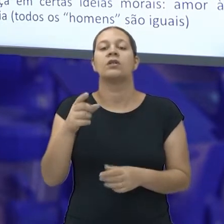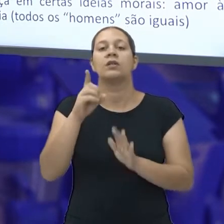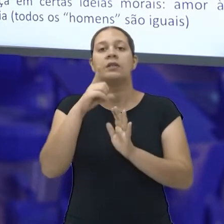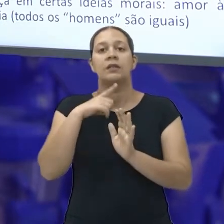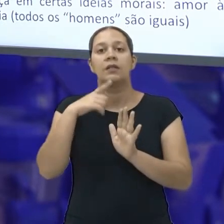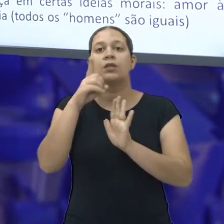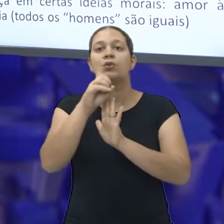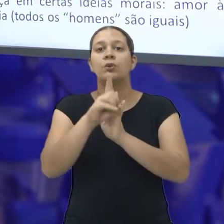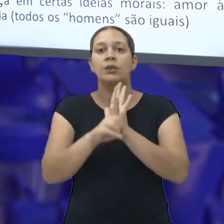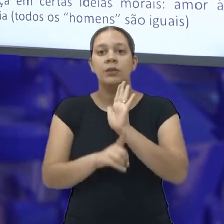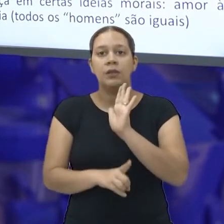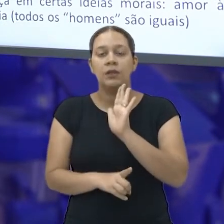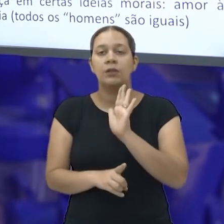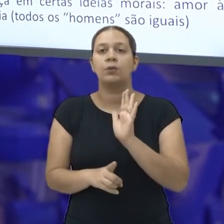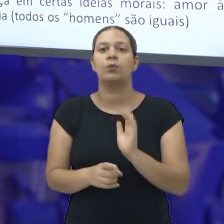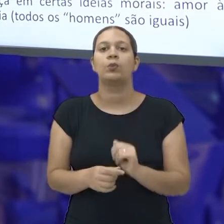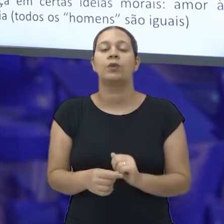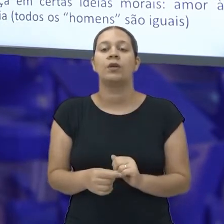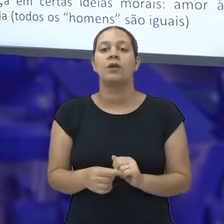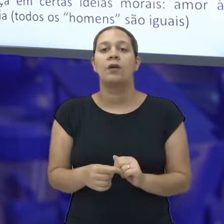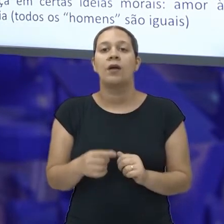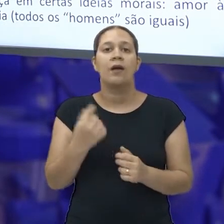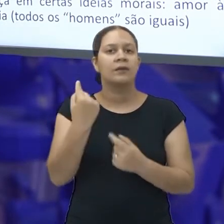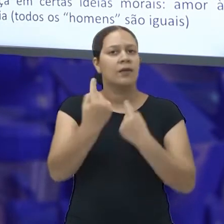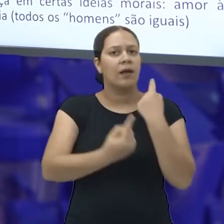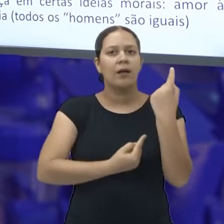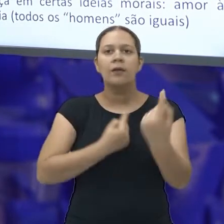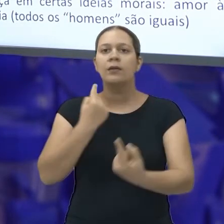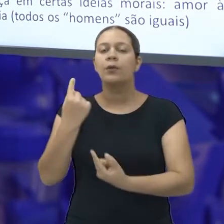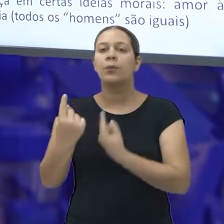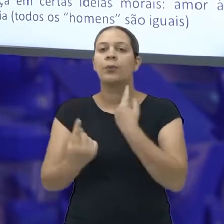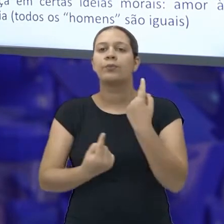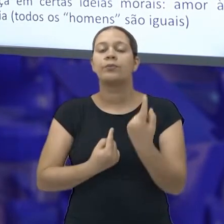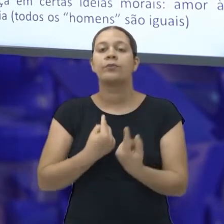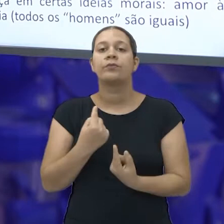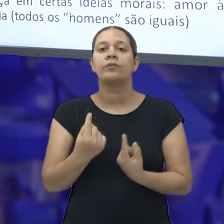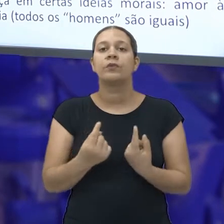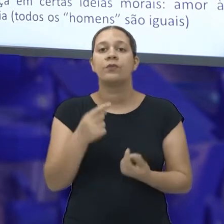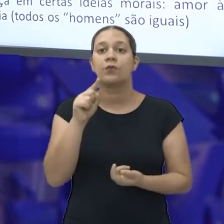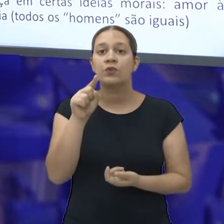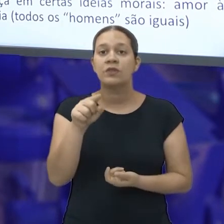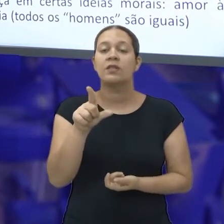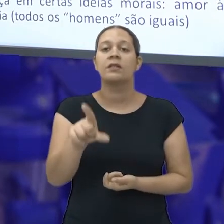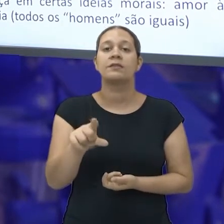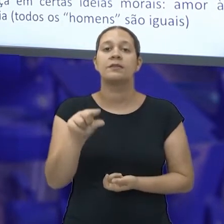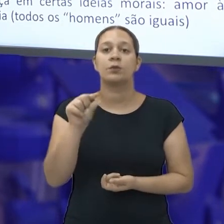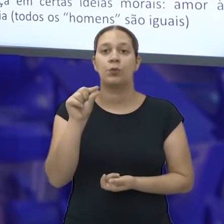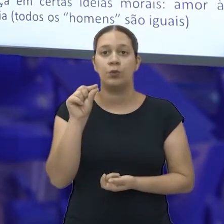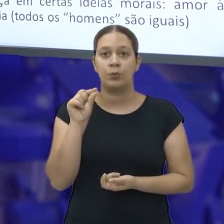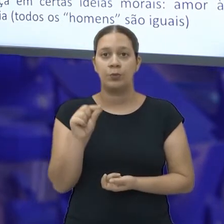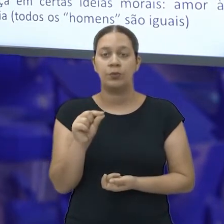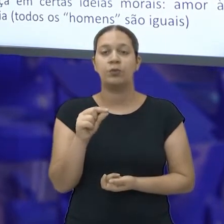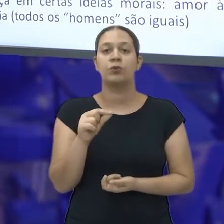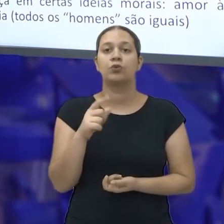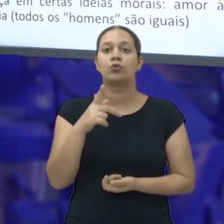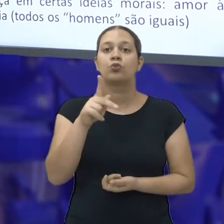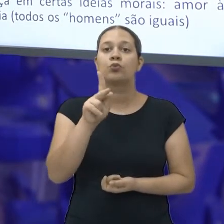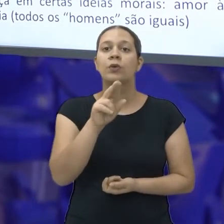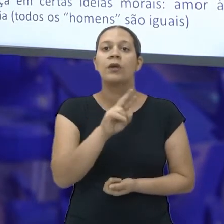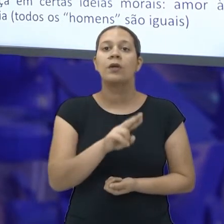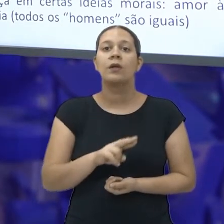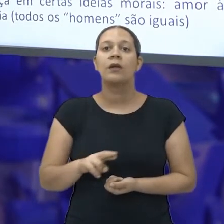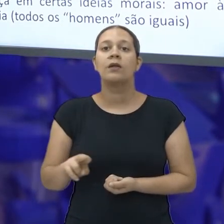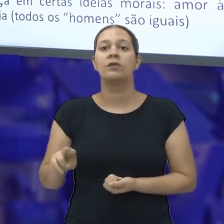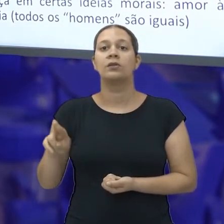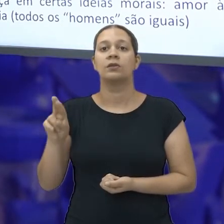seu direito. E o direito é individual. Você é que escolhe. Você escolhe sua religião.